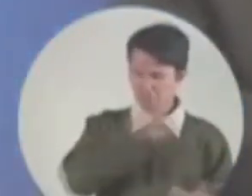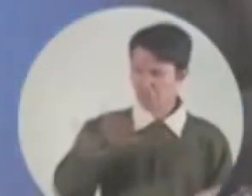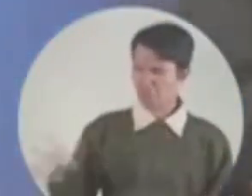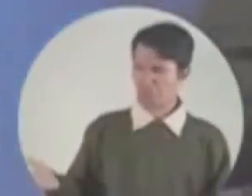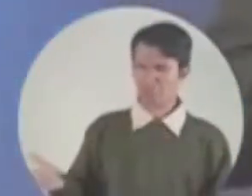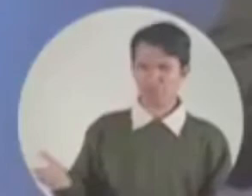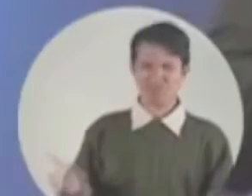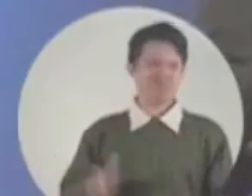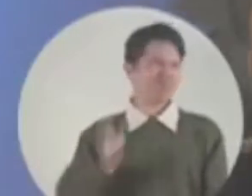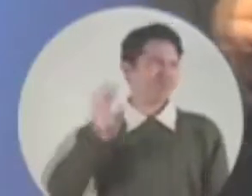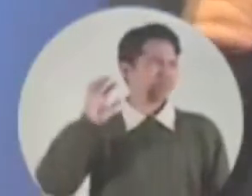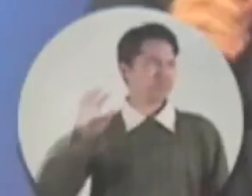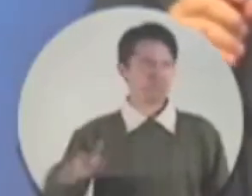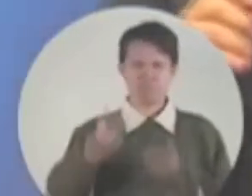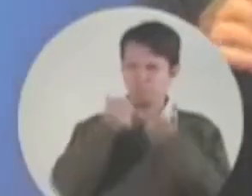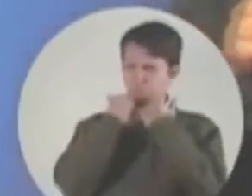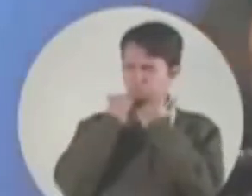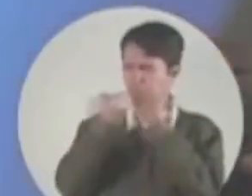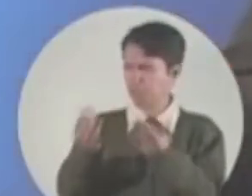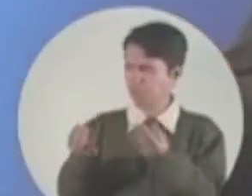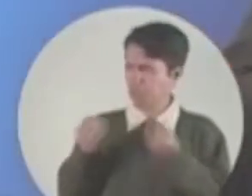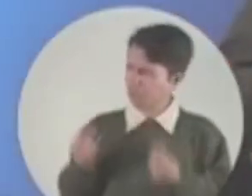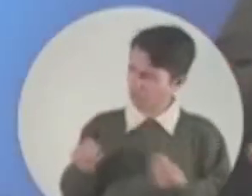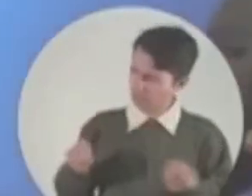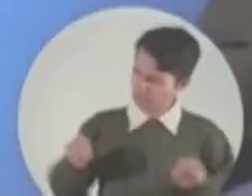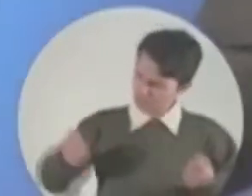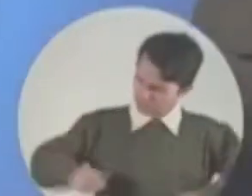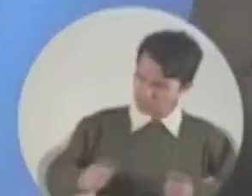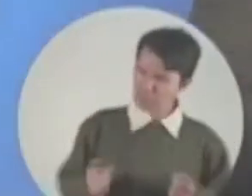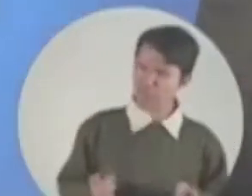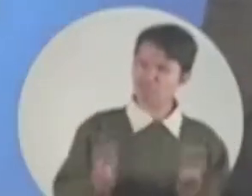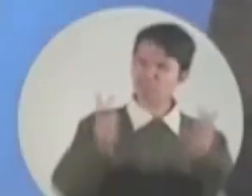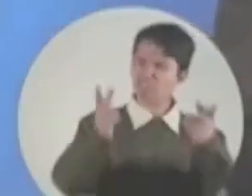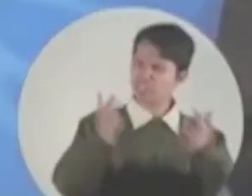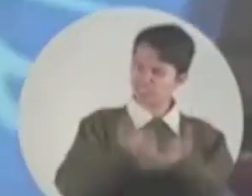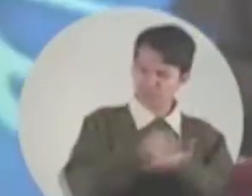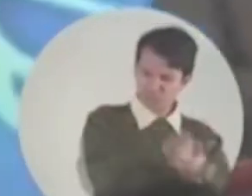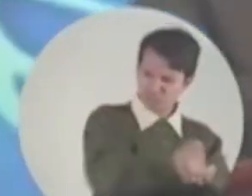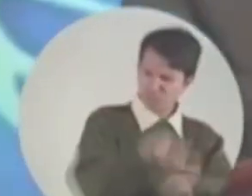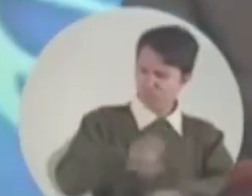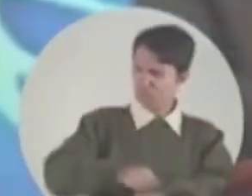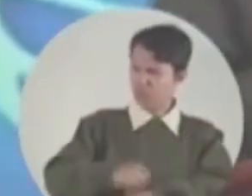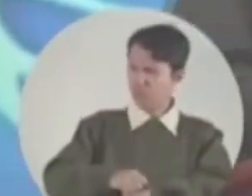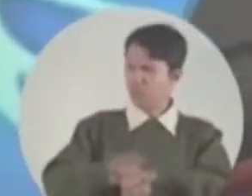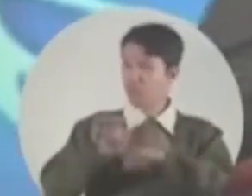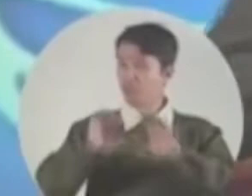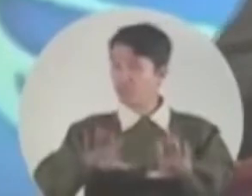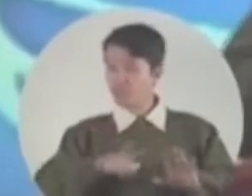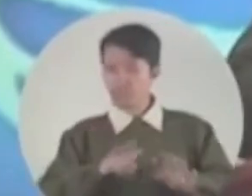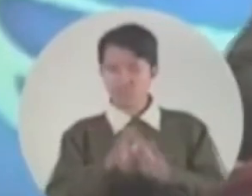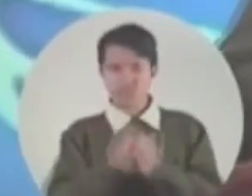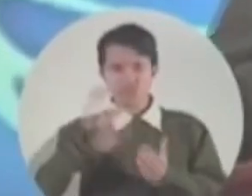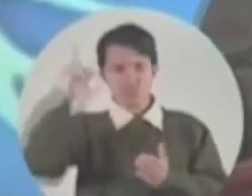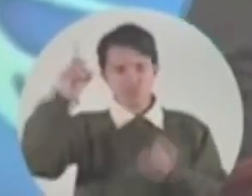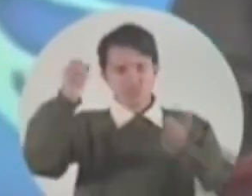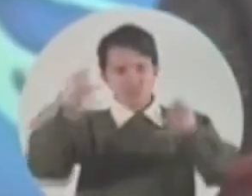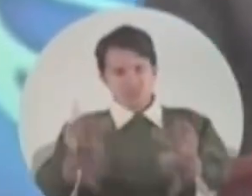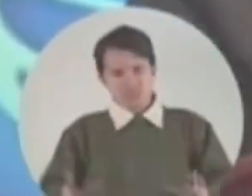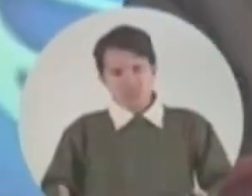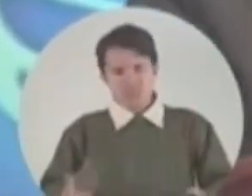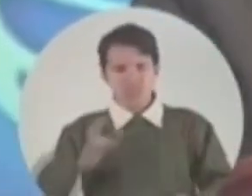Ele diz: que desperdício, que desperdício. Mas sabe, a Bíblia vai dizer para a